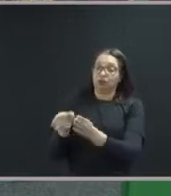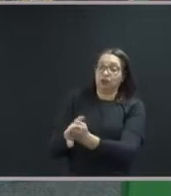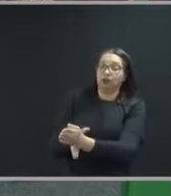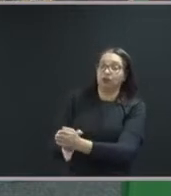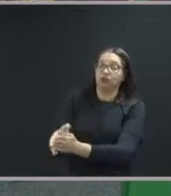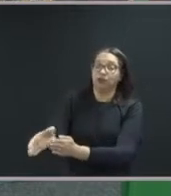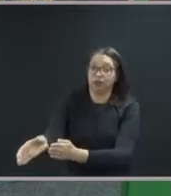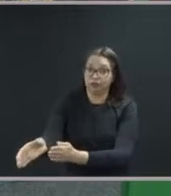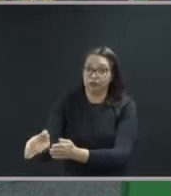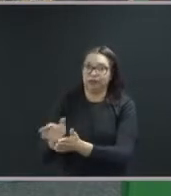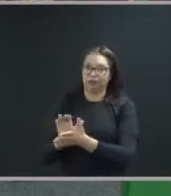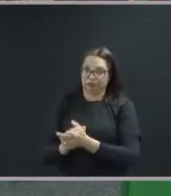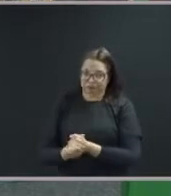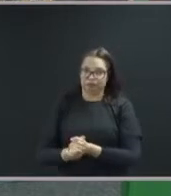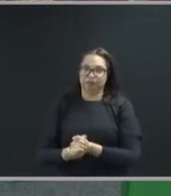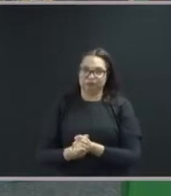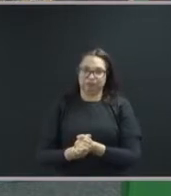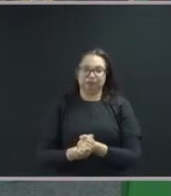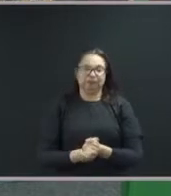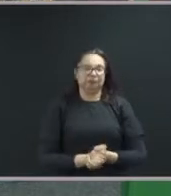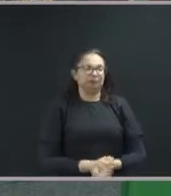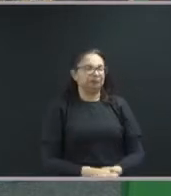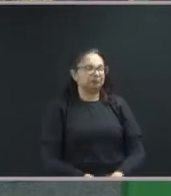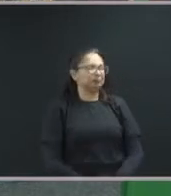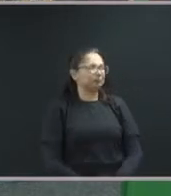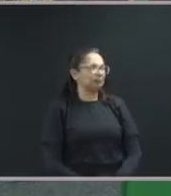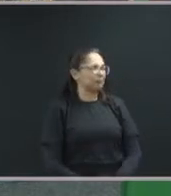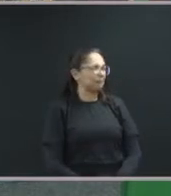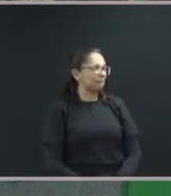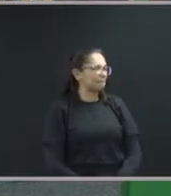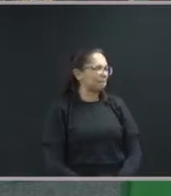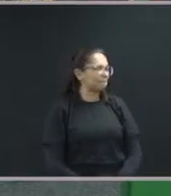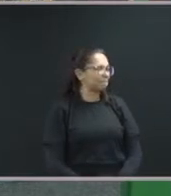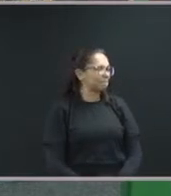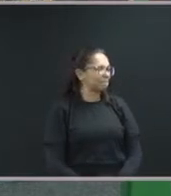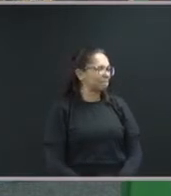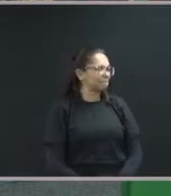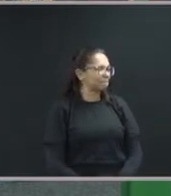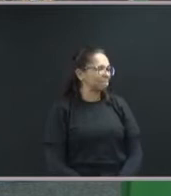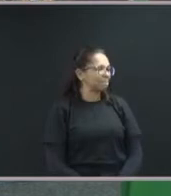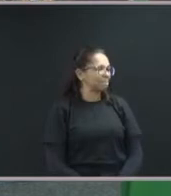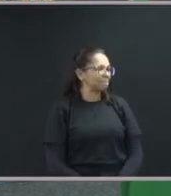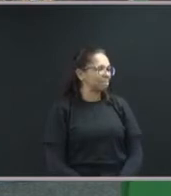Falar o seu nome é complicado. Kleber, você tem que falar, você pode até entender. Ele errando.